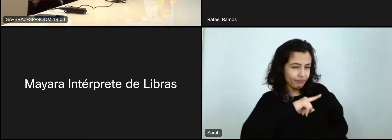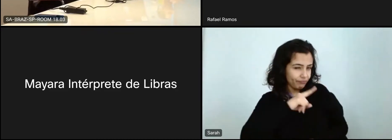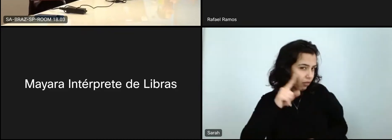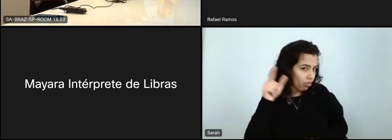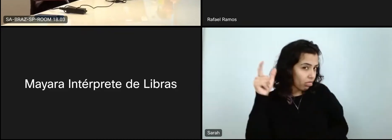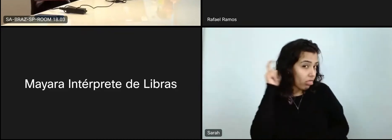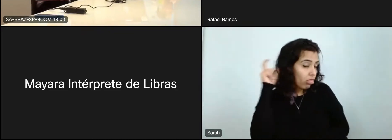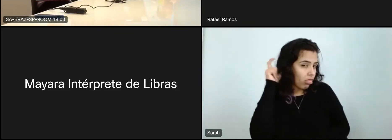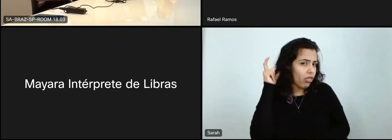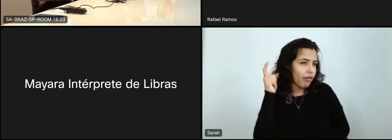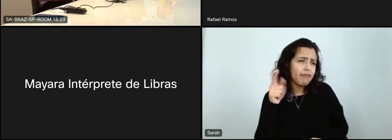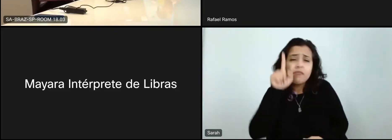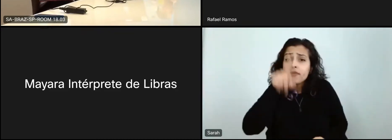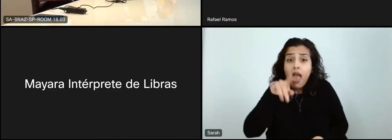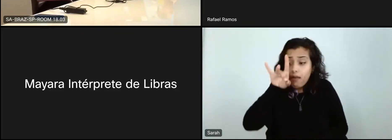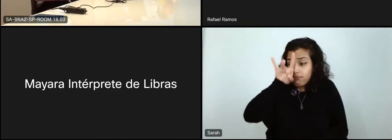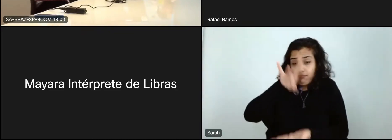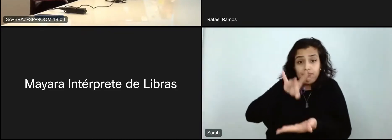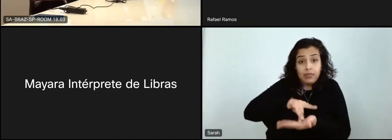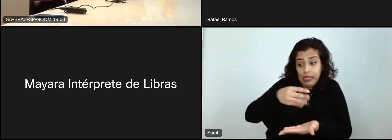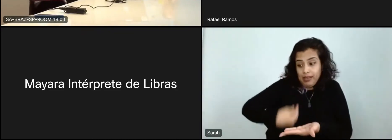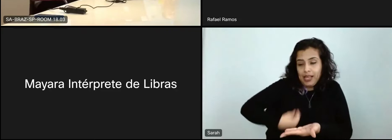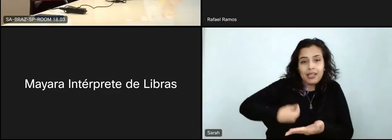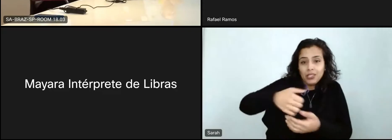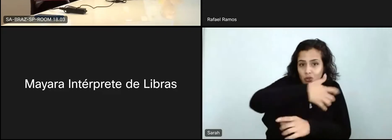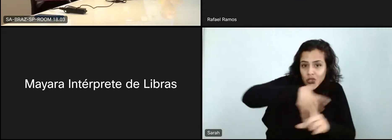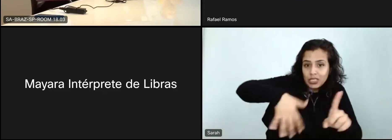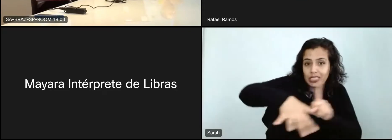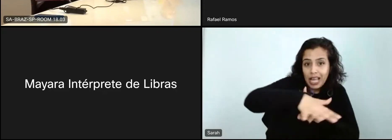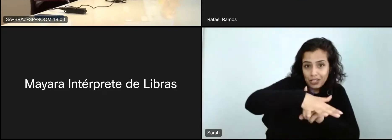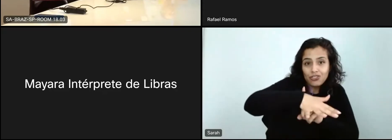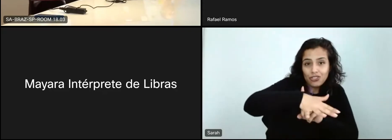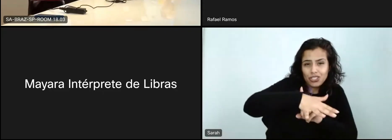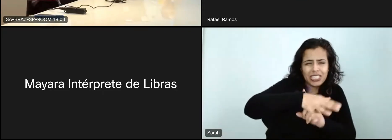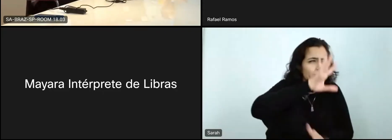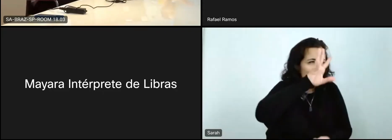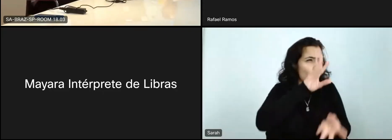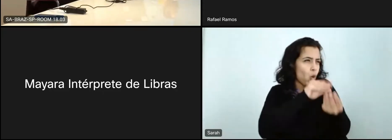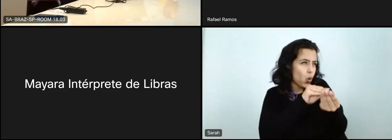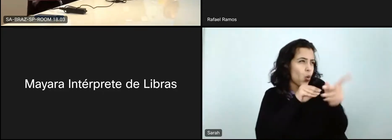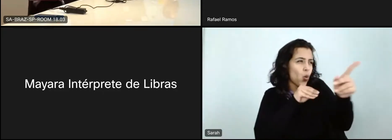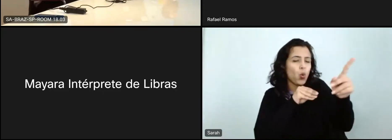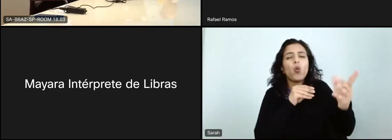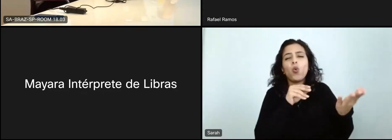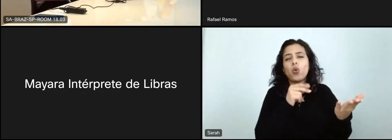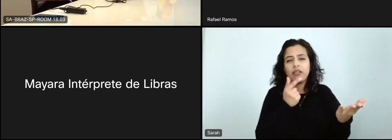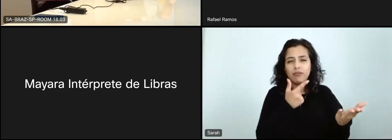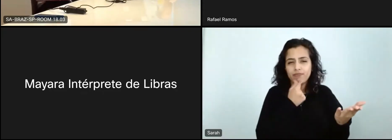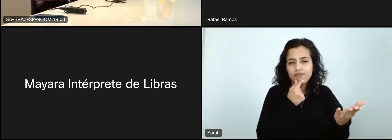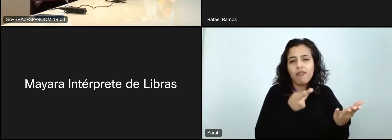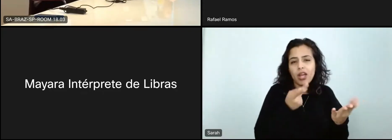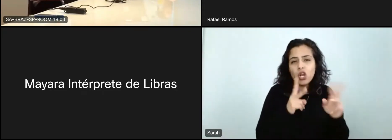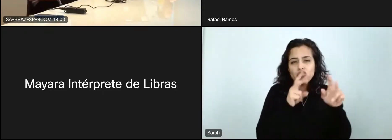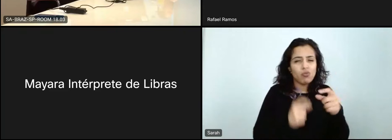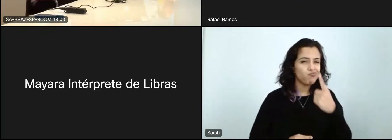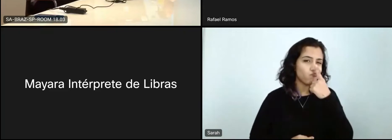uma realidade. Eu acho que a história que o Moisés trouxe aqui, em ser resumido a sua afetivo-sexualidade, por exemplo, é um estigma,